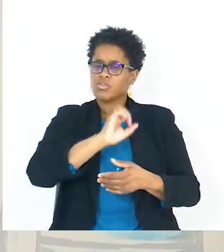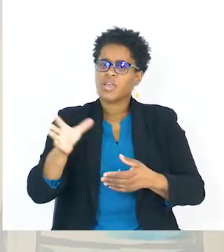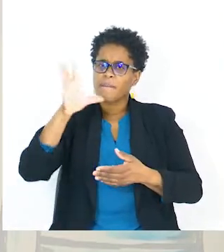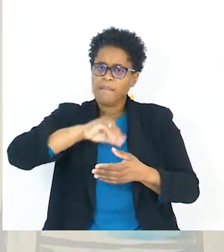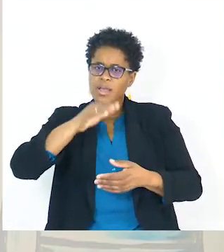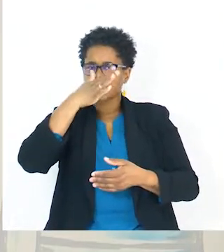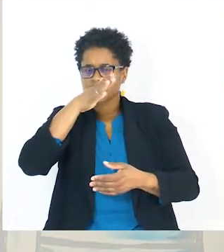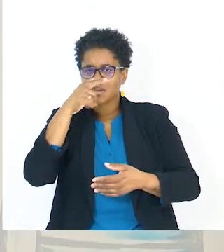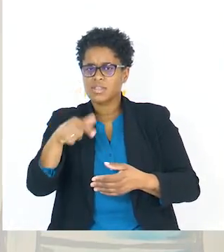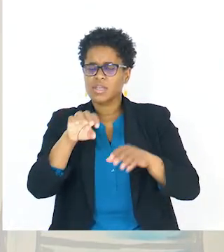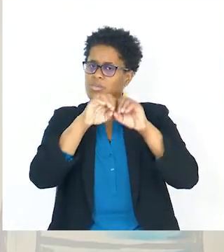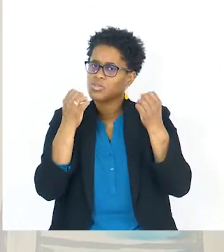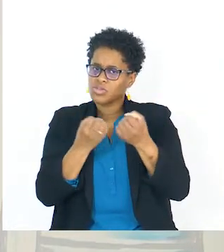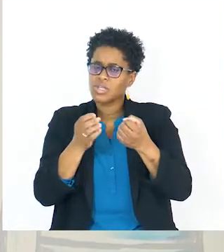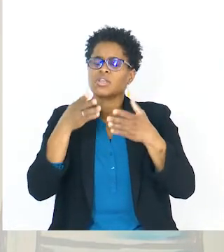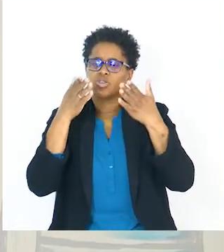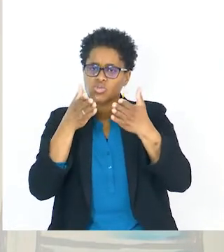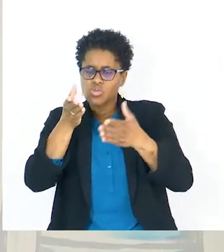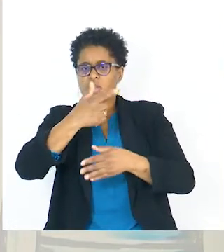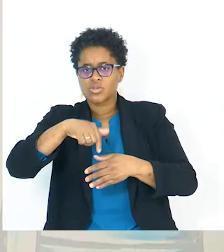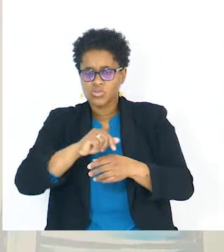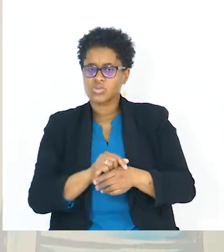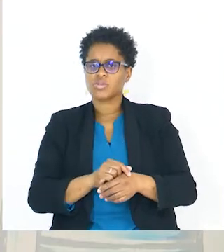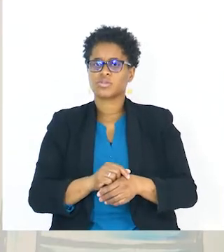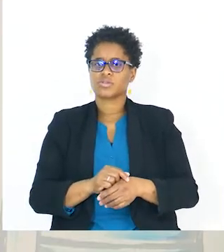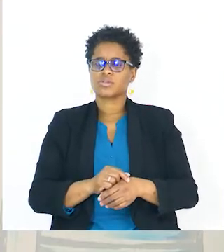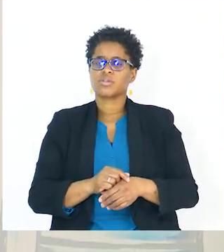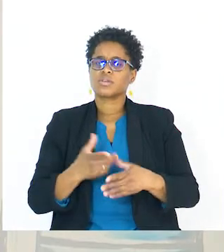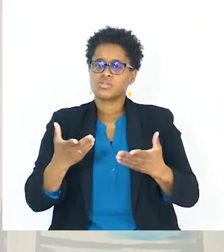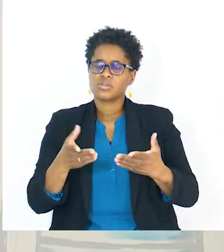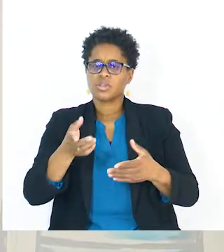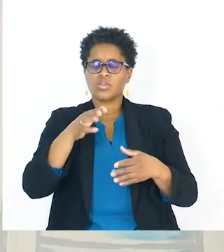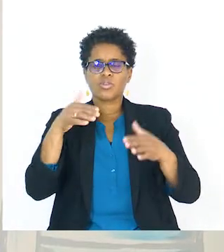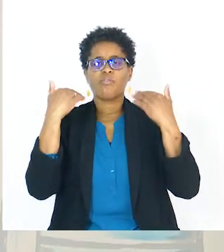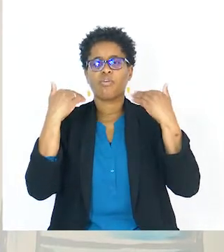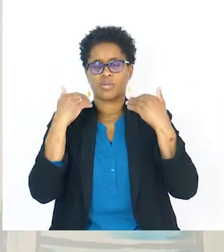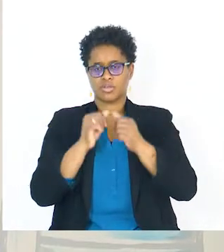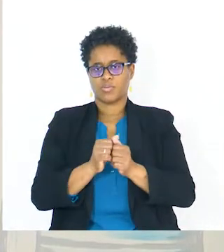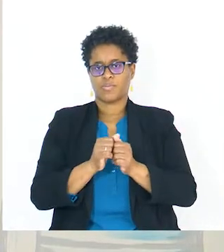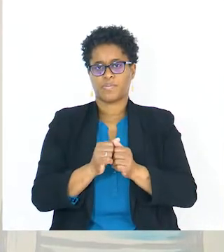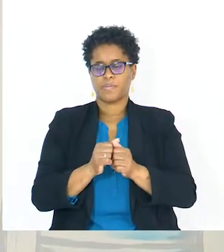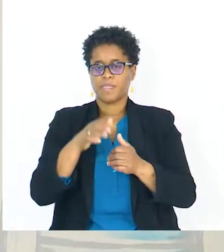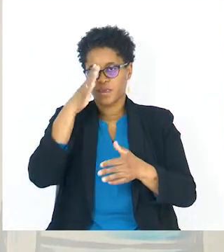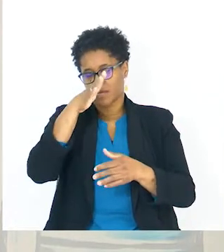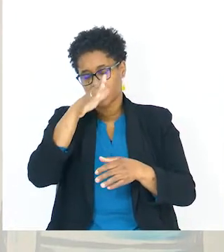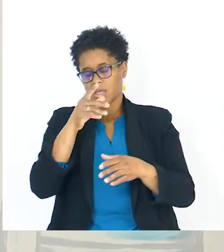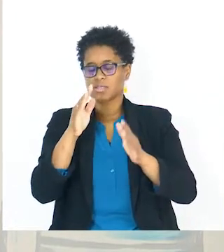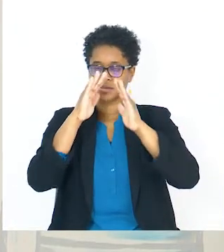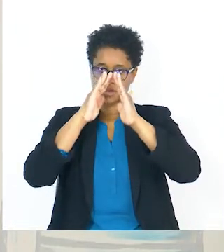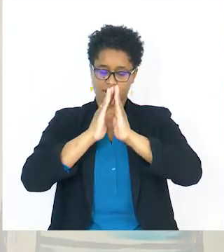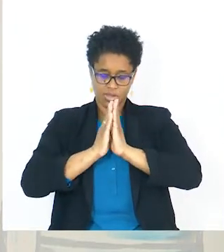mais atividades que temos na nossa sociedade que nos ajudam, que ajudam-nos na nossa formação. As